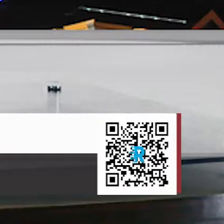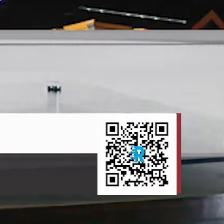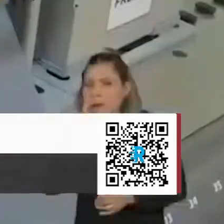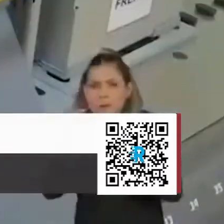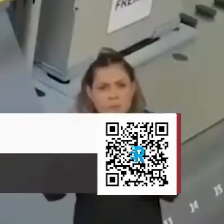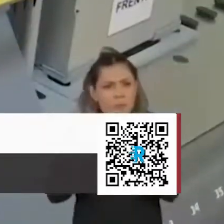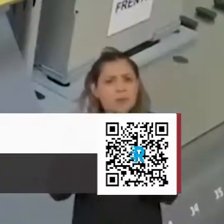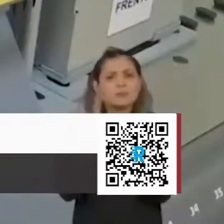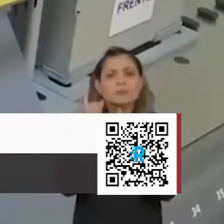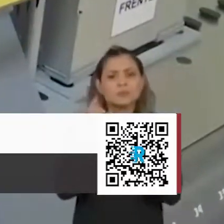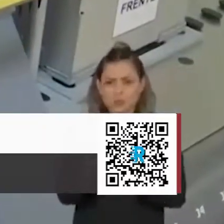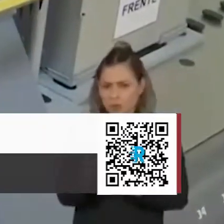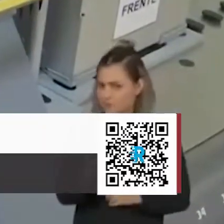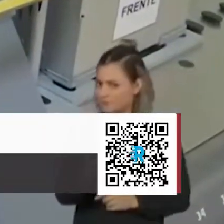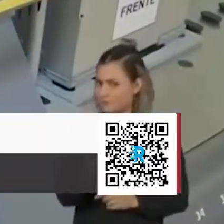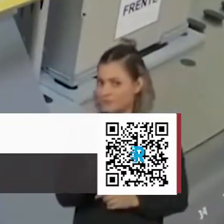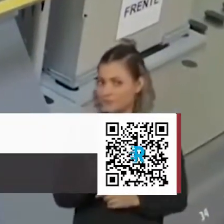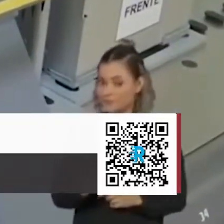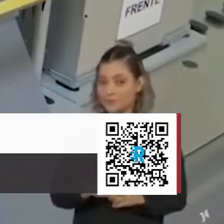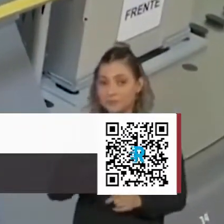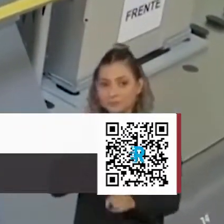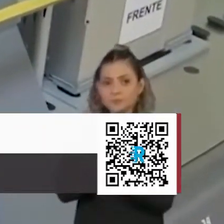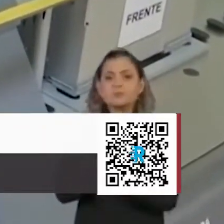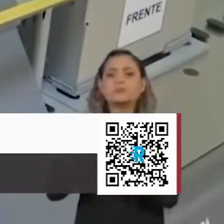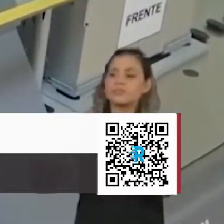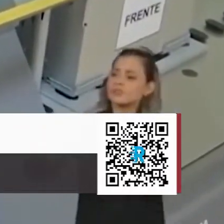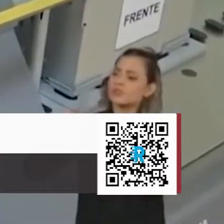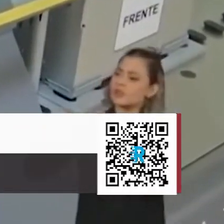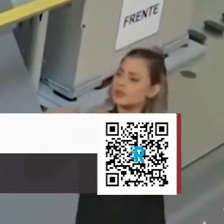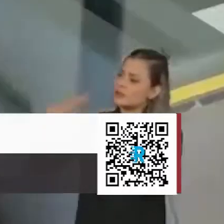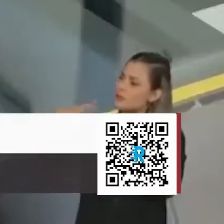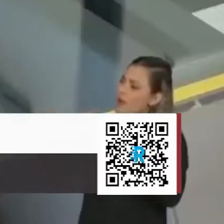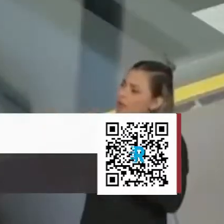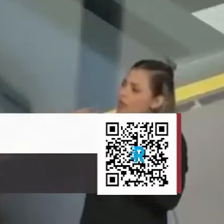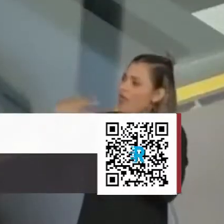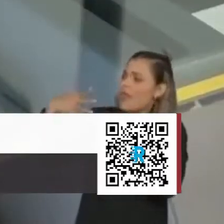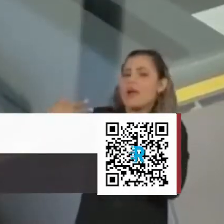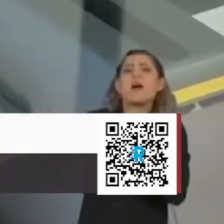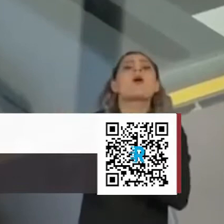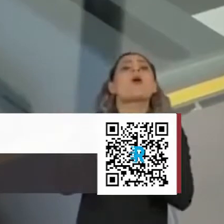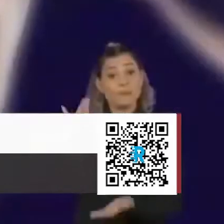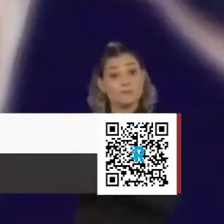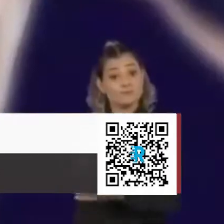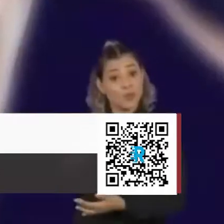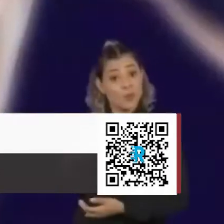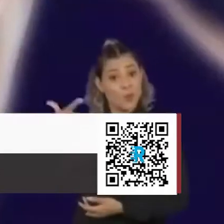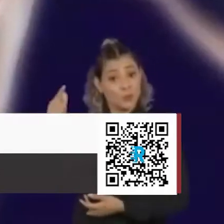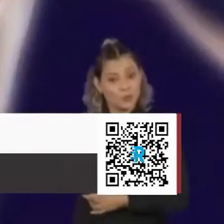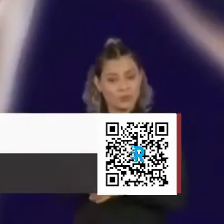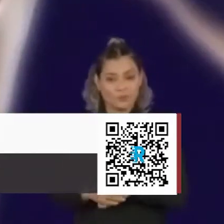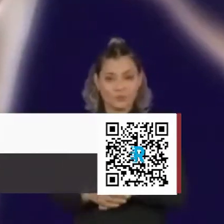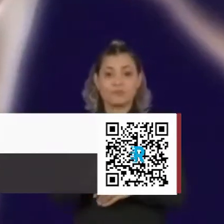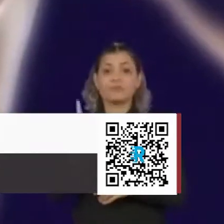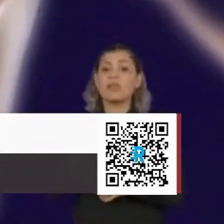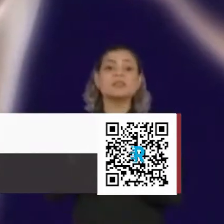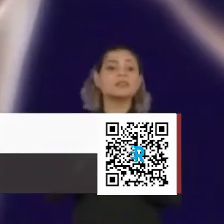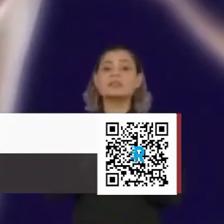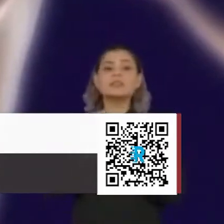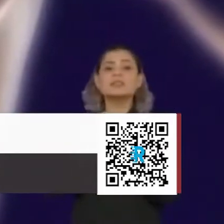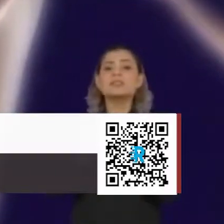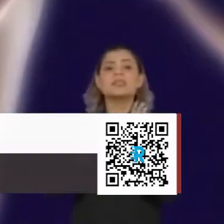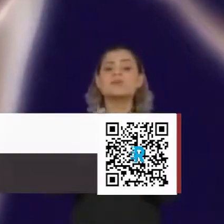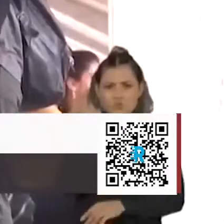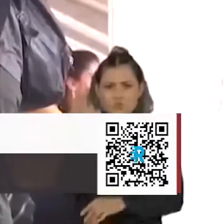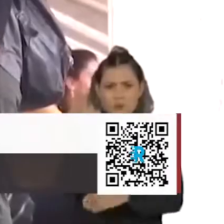generalizada. Avanço da tecnologia deixa exames de DNA mais acessíveis. Coronavírus pode ganhar